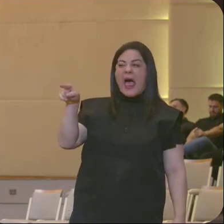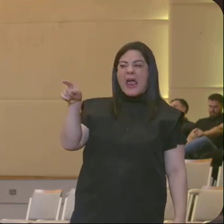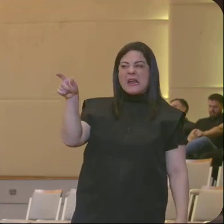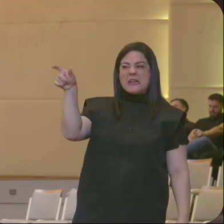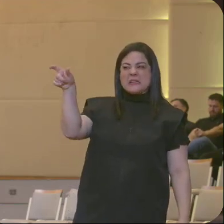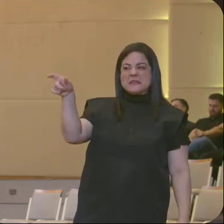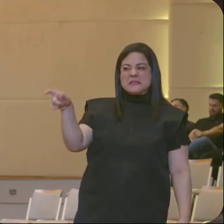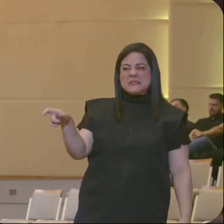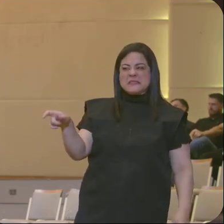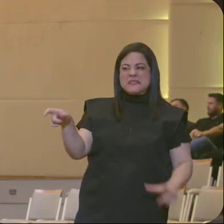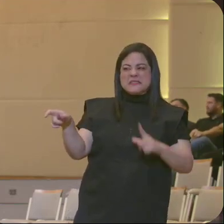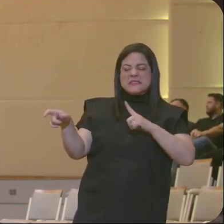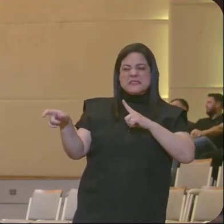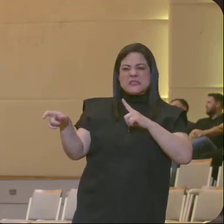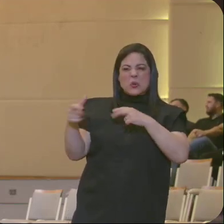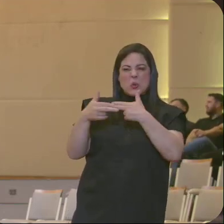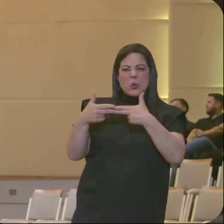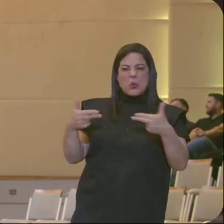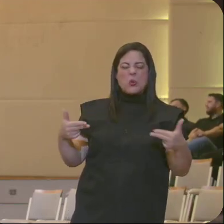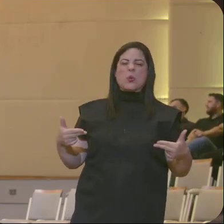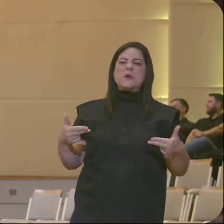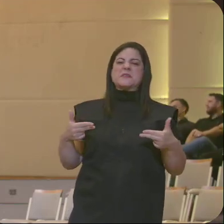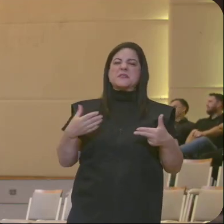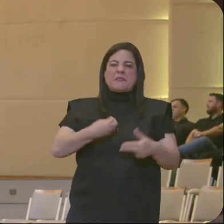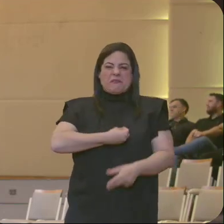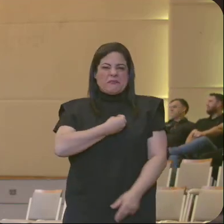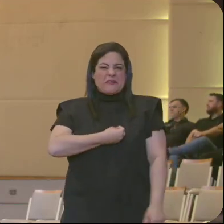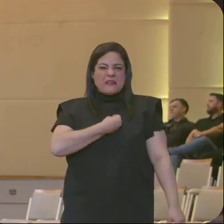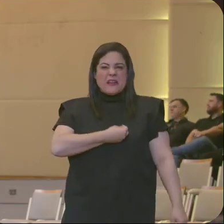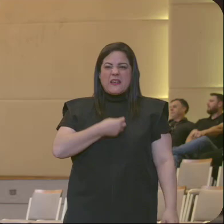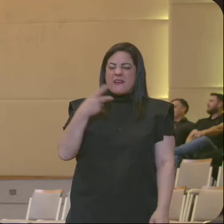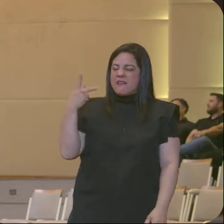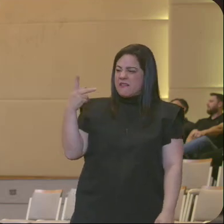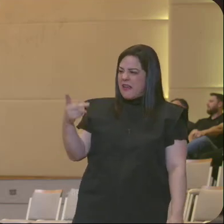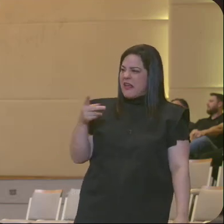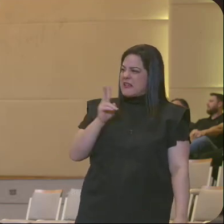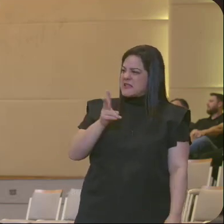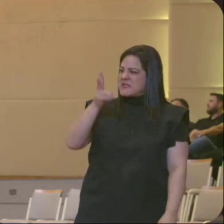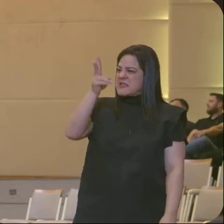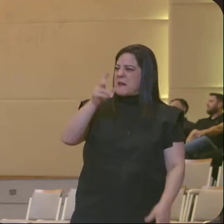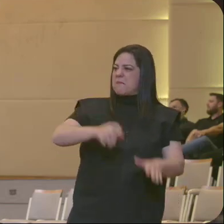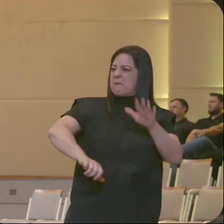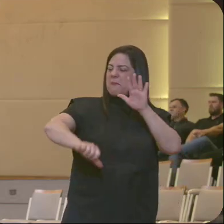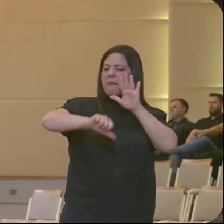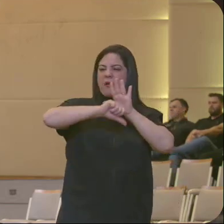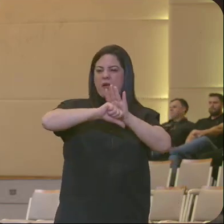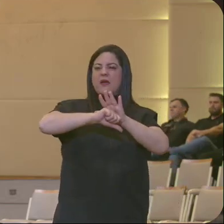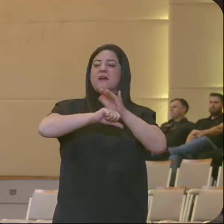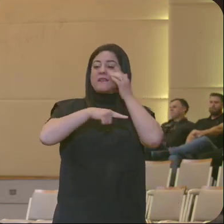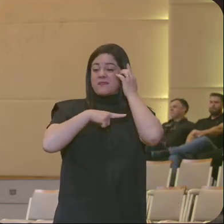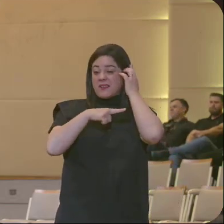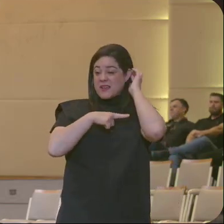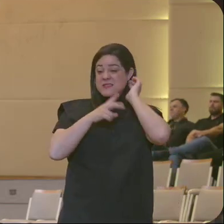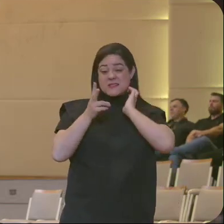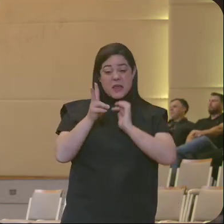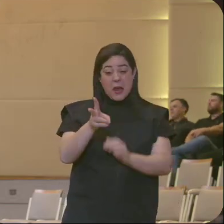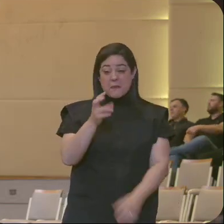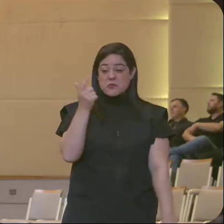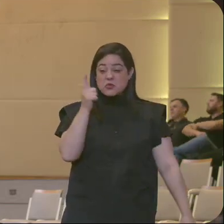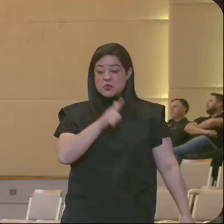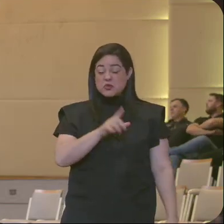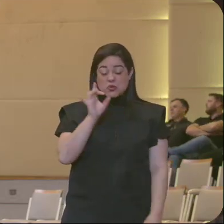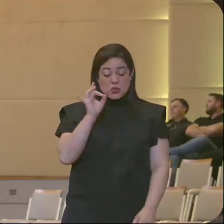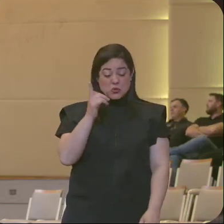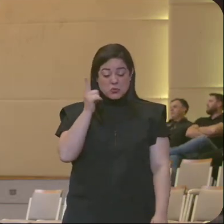viveu circunstâncias ruins, viveu vitórias, viveu os altos e baixos como qualquer outra pessoa, mas ela só consegue olhar